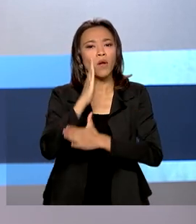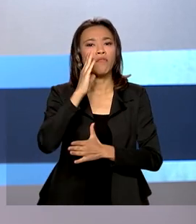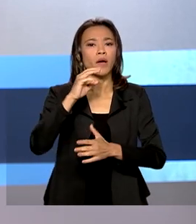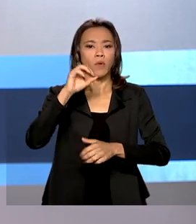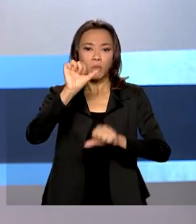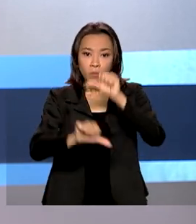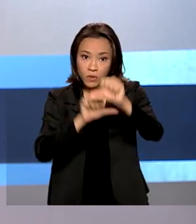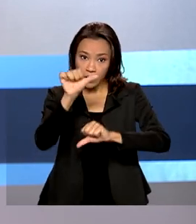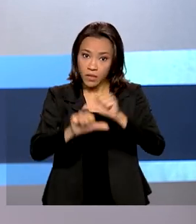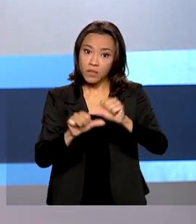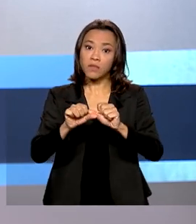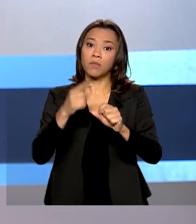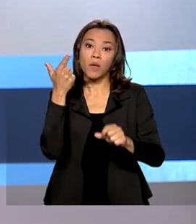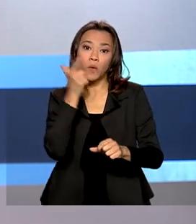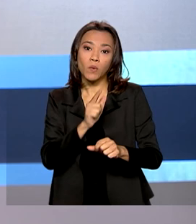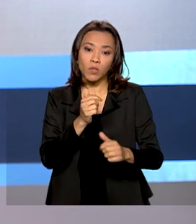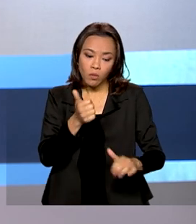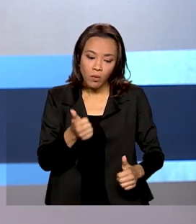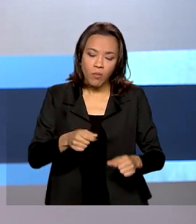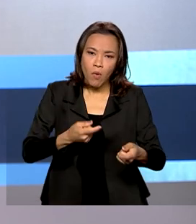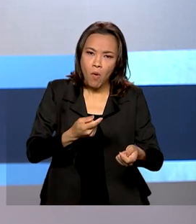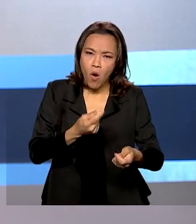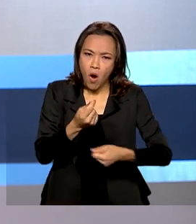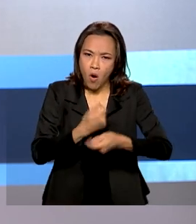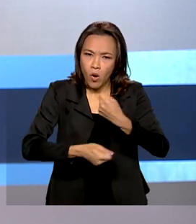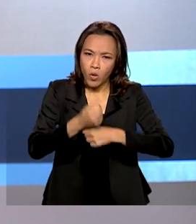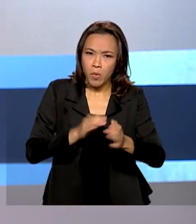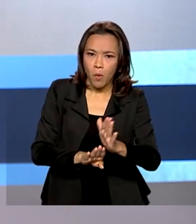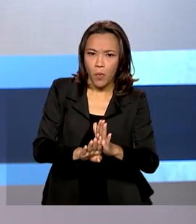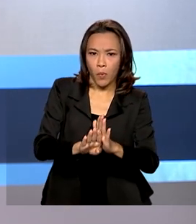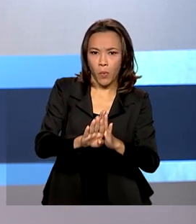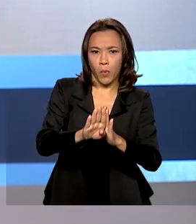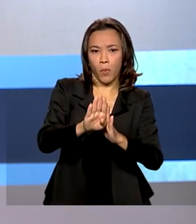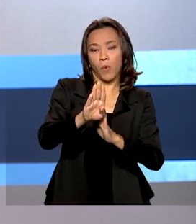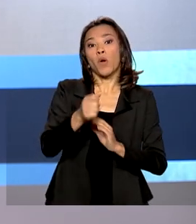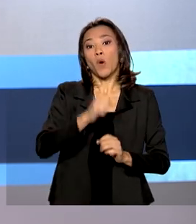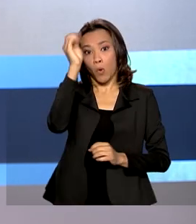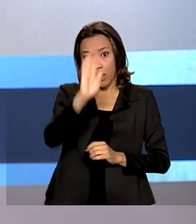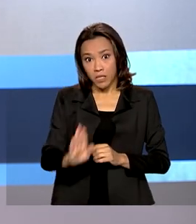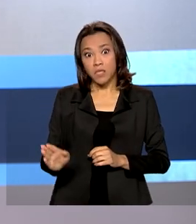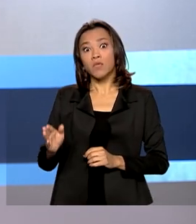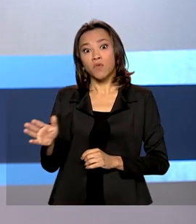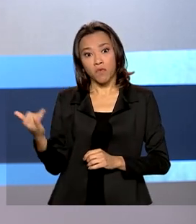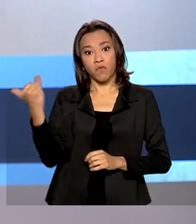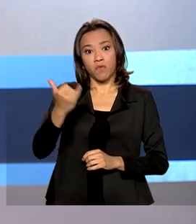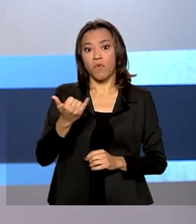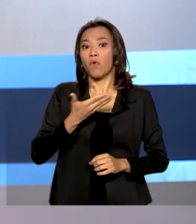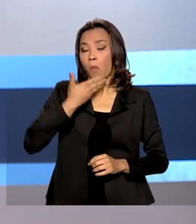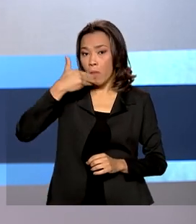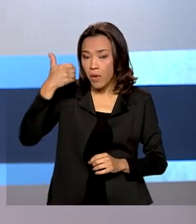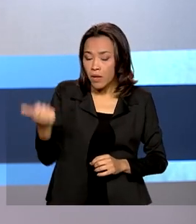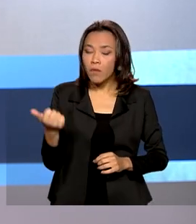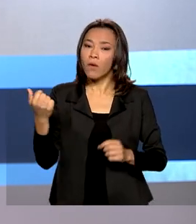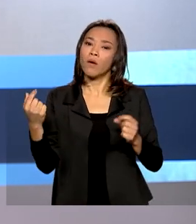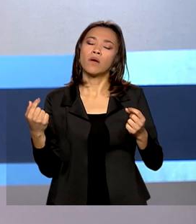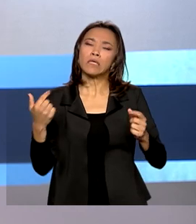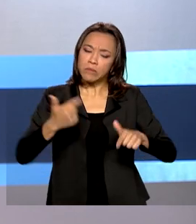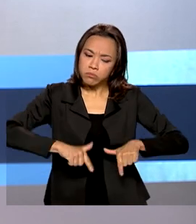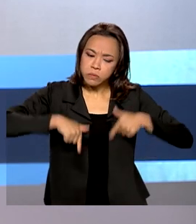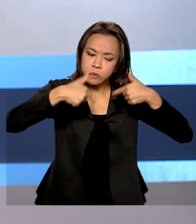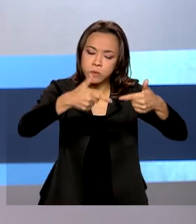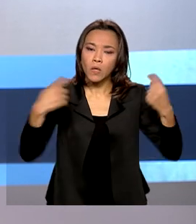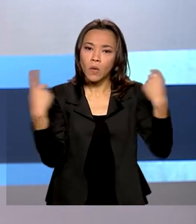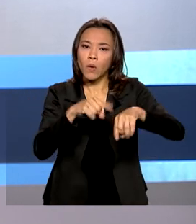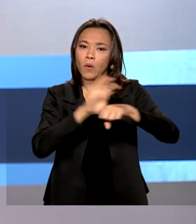crescimento econômico. O ministro Paulo Guedes destacou ainda que o Brasil foi um dos países com melhor desempenho no combate à pandemia e que